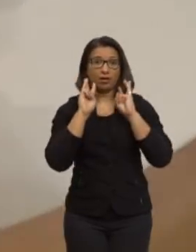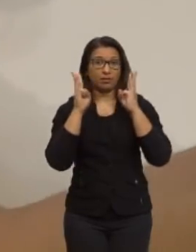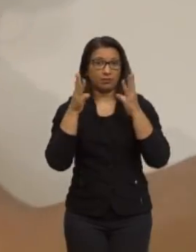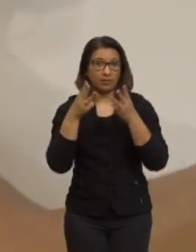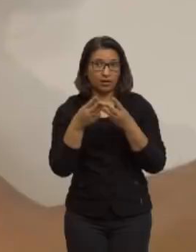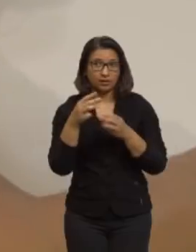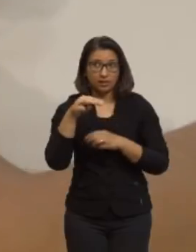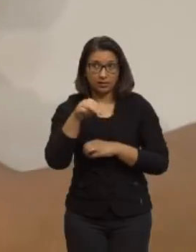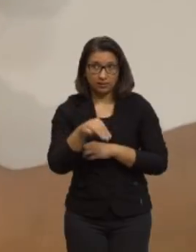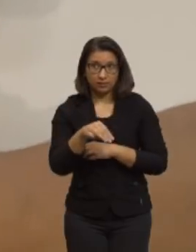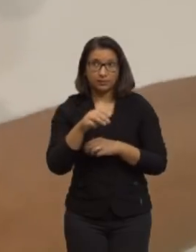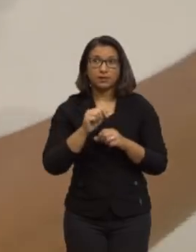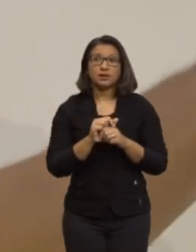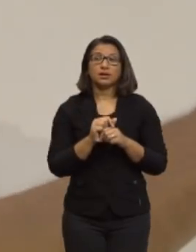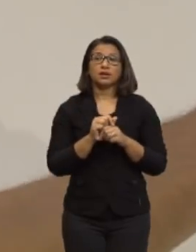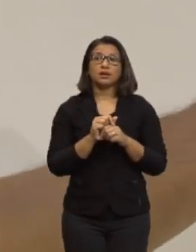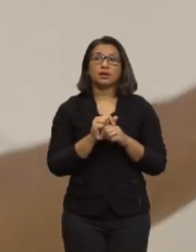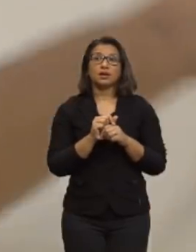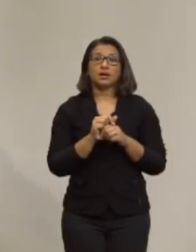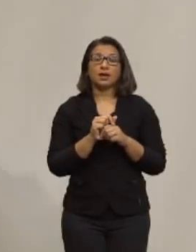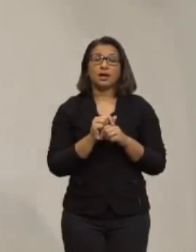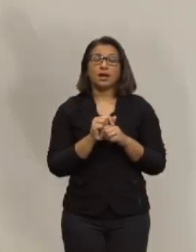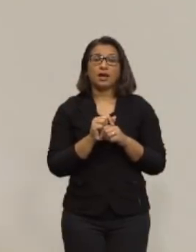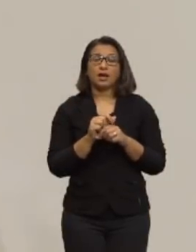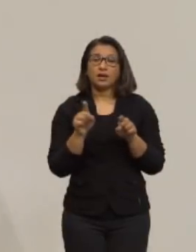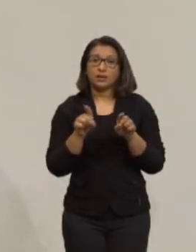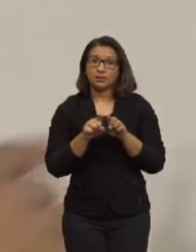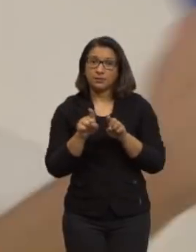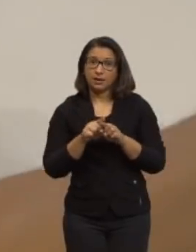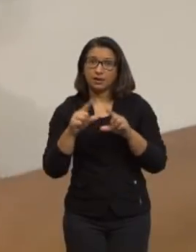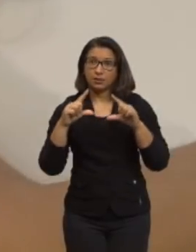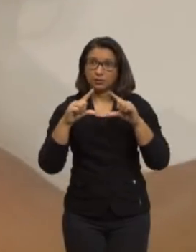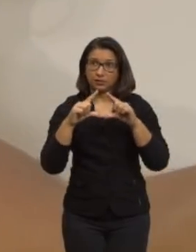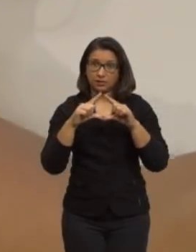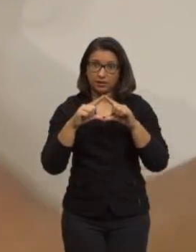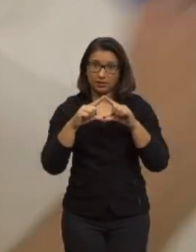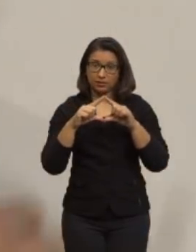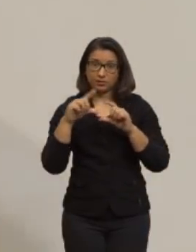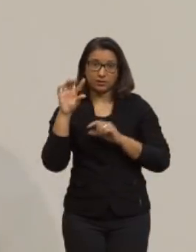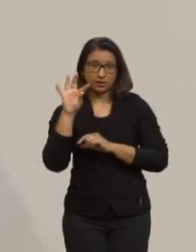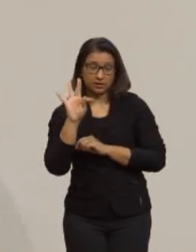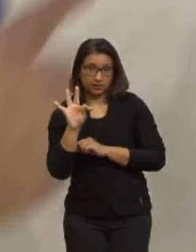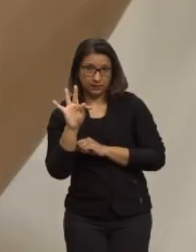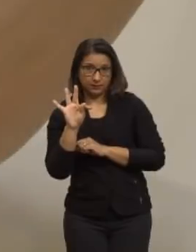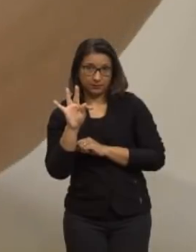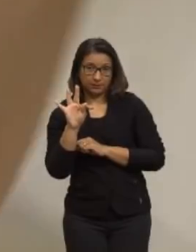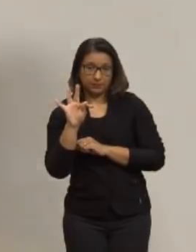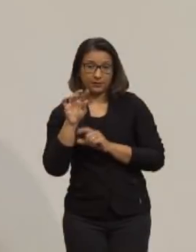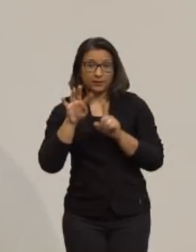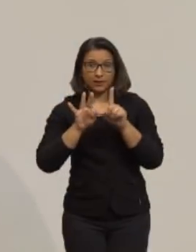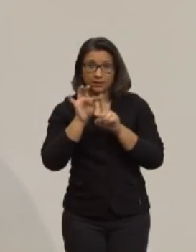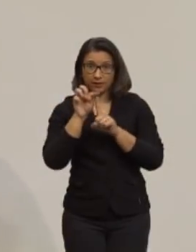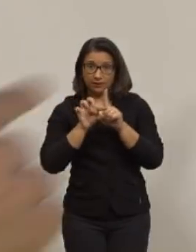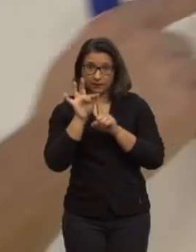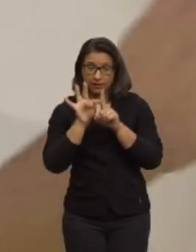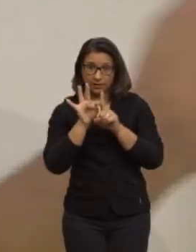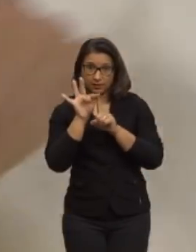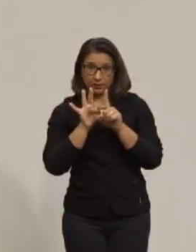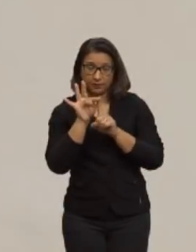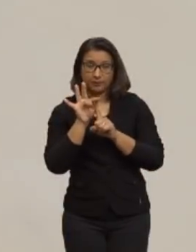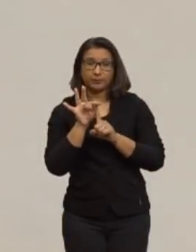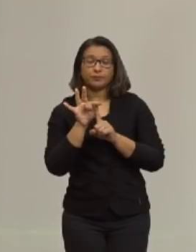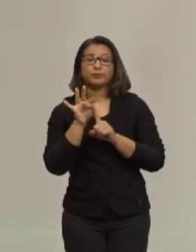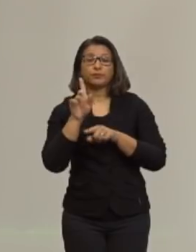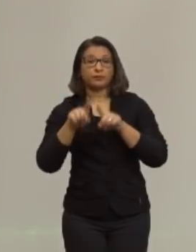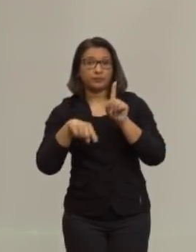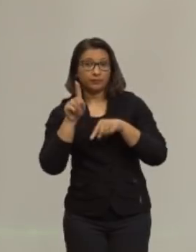de água o teu tem a capacidade calorífica 4,18 pela variação da temperatura que apareceu não tem um monte